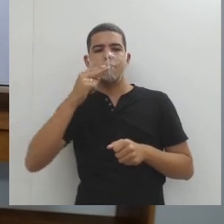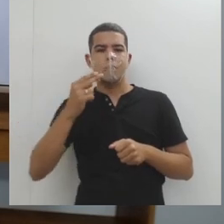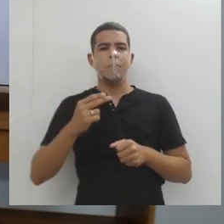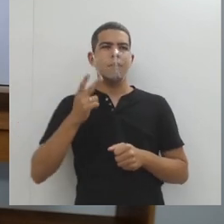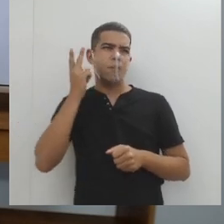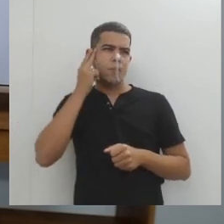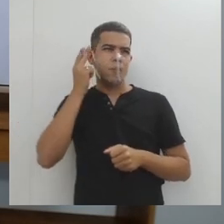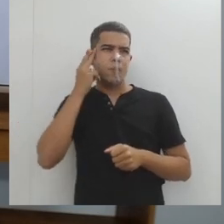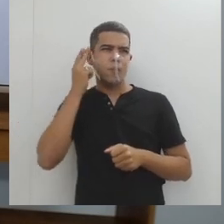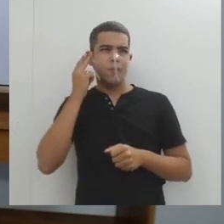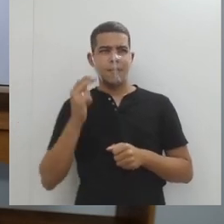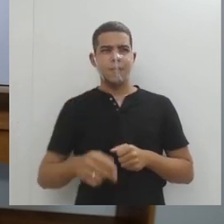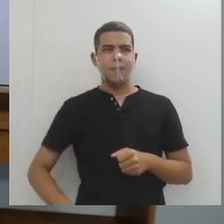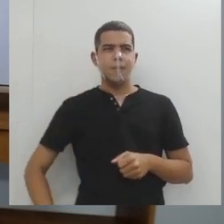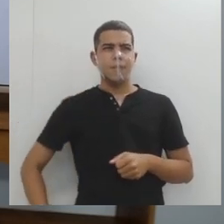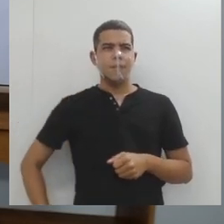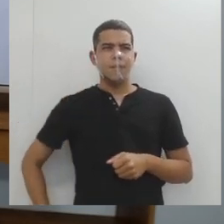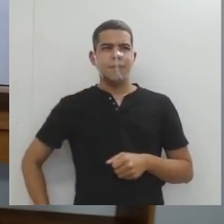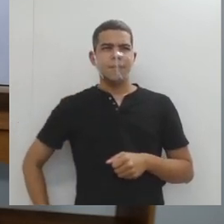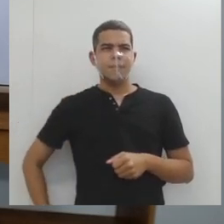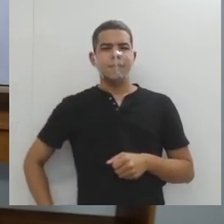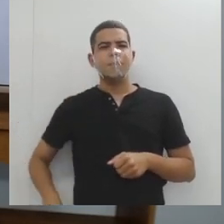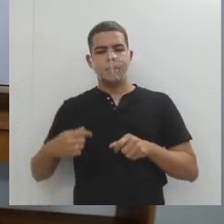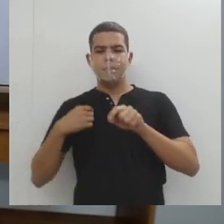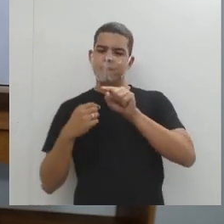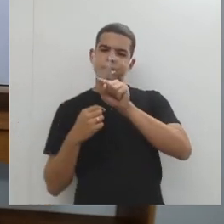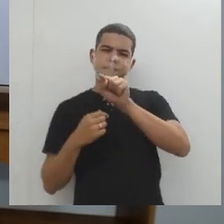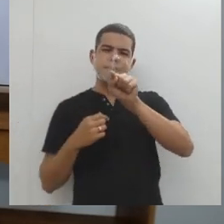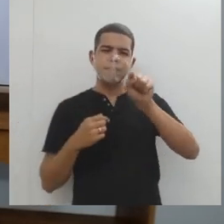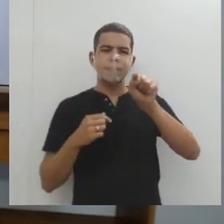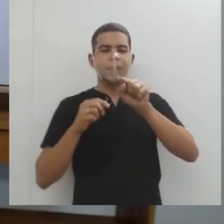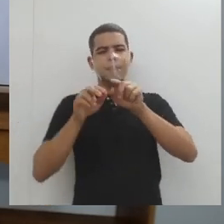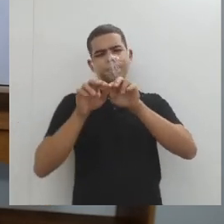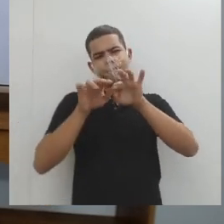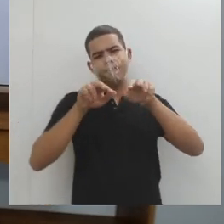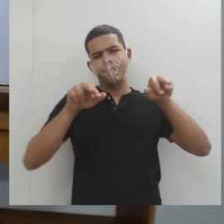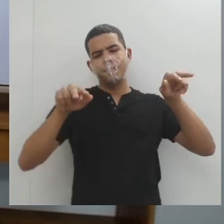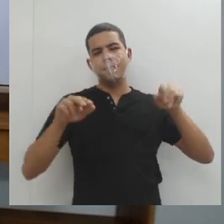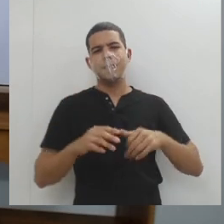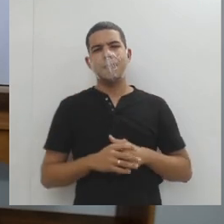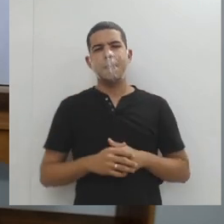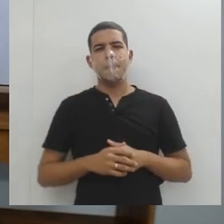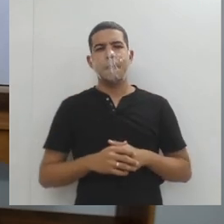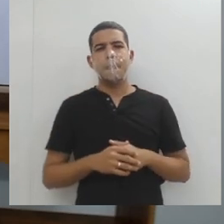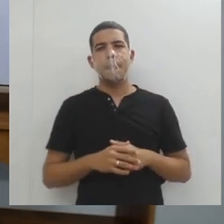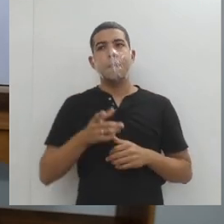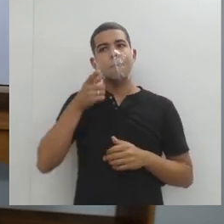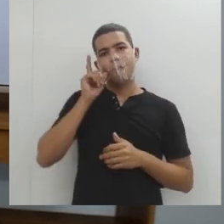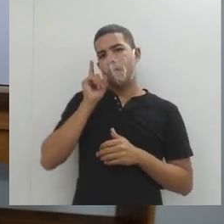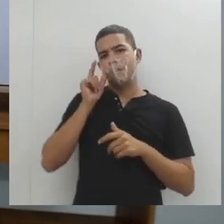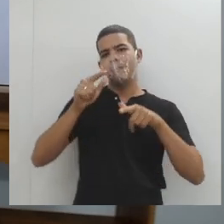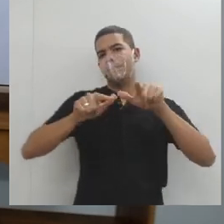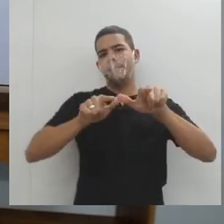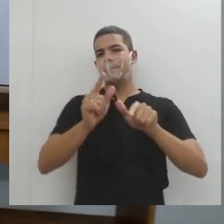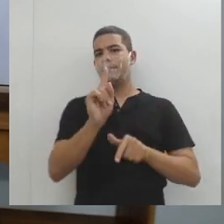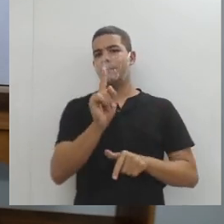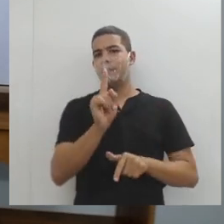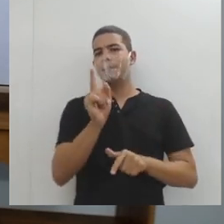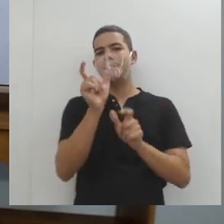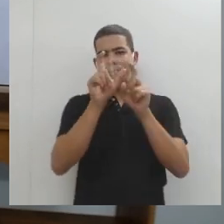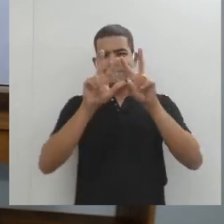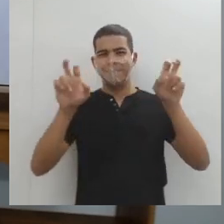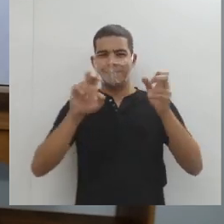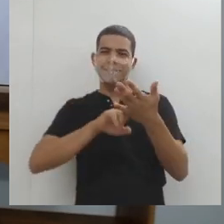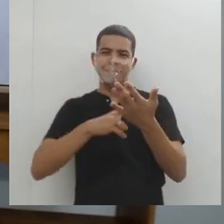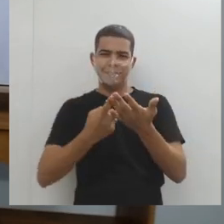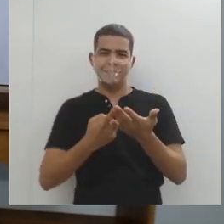work. E aí eu coloco o complemento. She didn't work yesterday. Ela não trabalhou ontem. Beleza, isso é no passado simples.